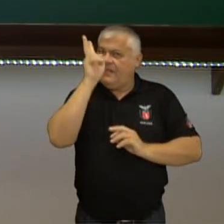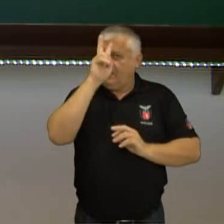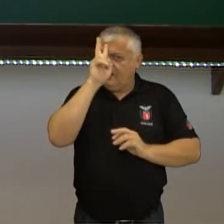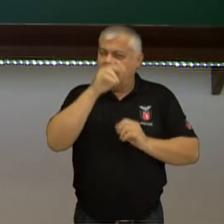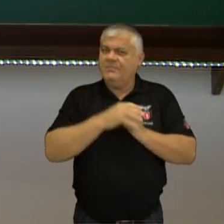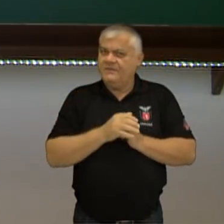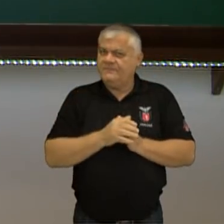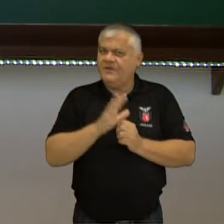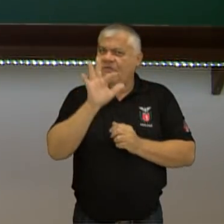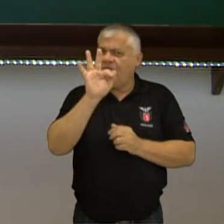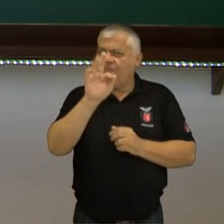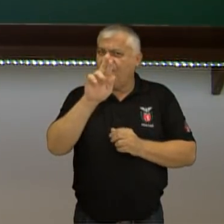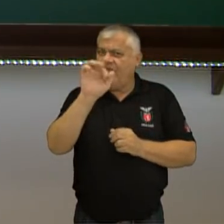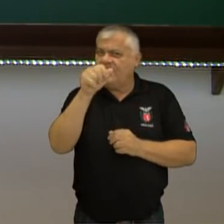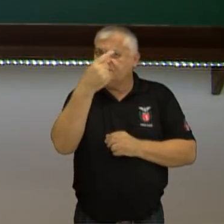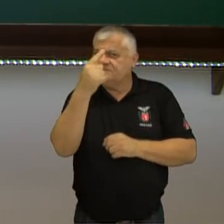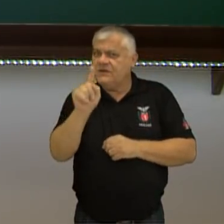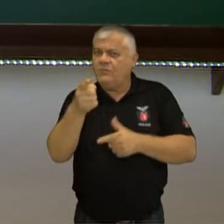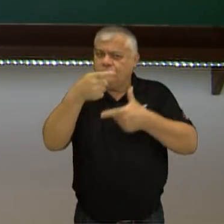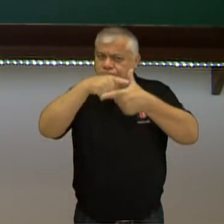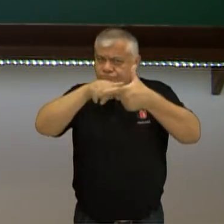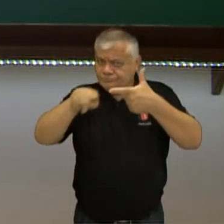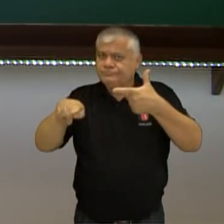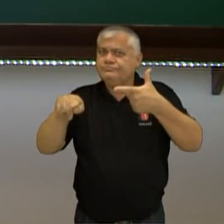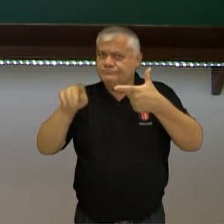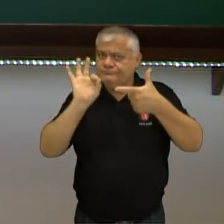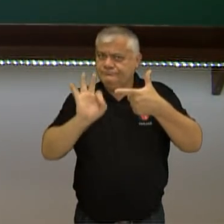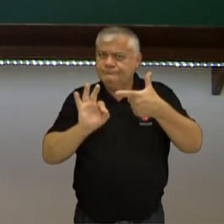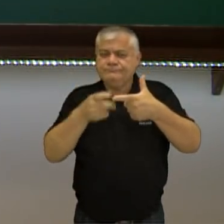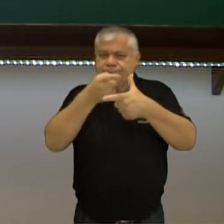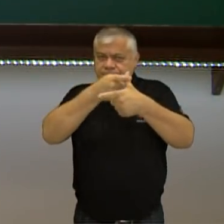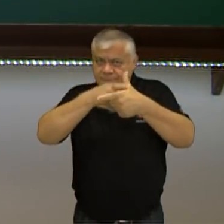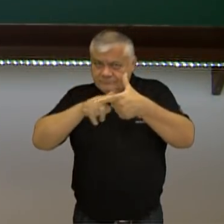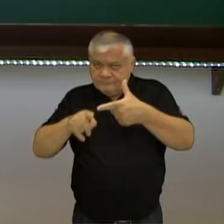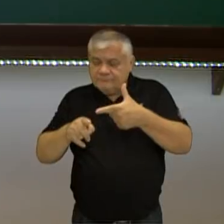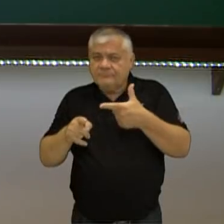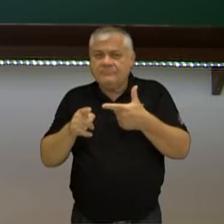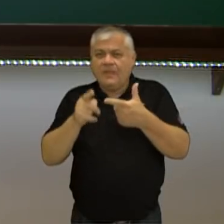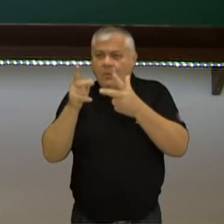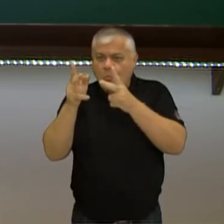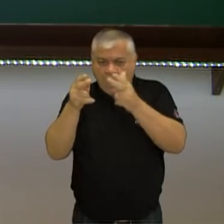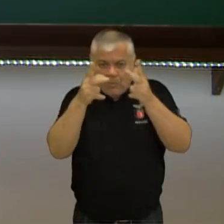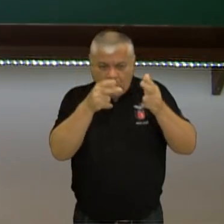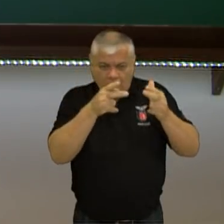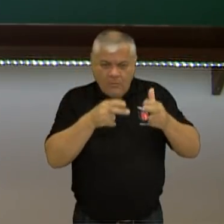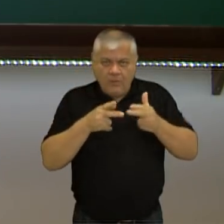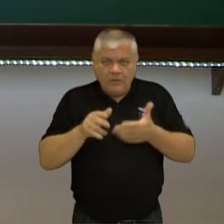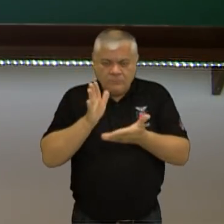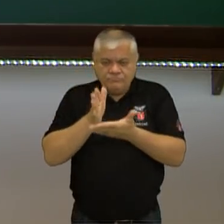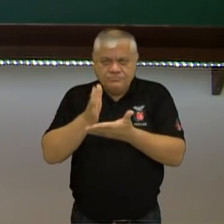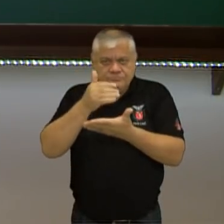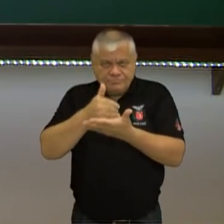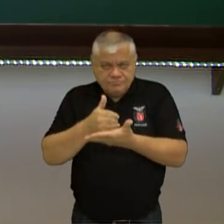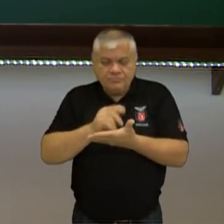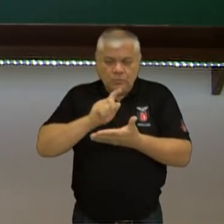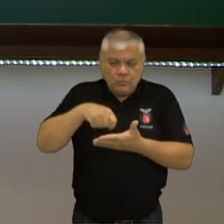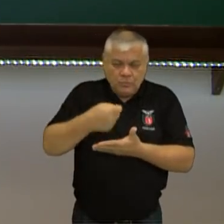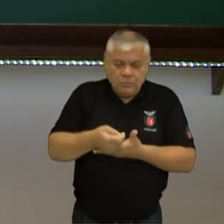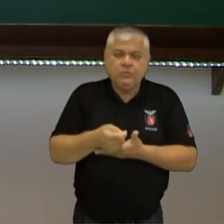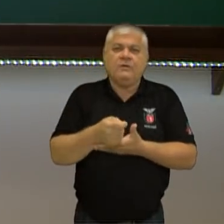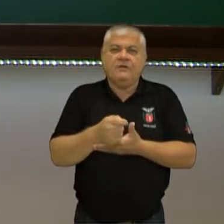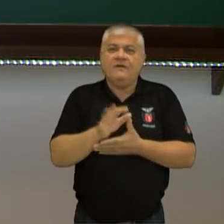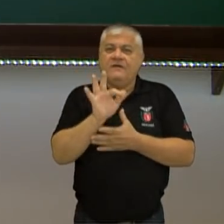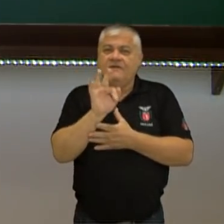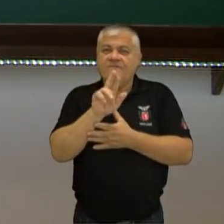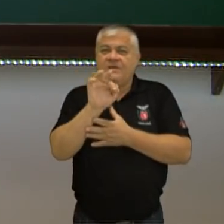que é uma fração? Fração ela está envolvida com a divisão. E quando eu divido alguma coisa em partes iguais, essas partezinhas são frações do todo.